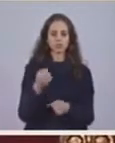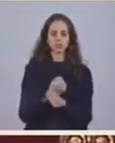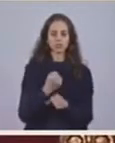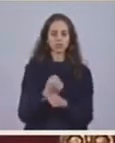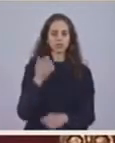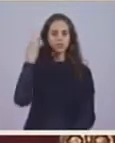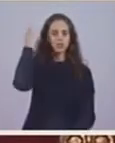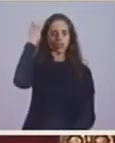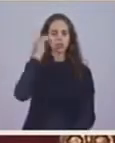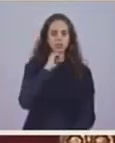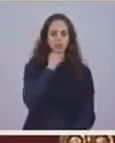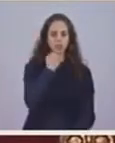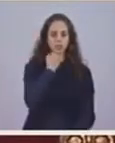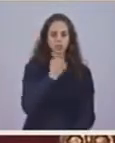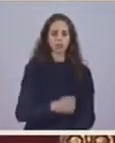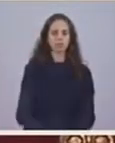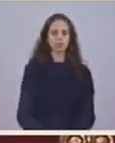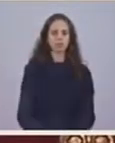servir nestes santos mistérios.